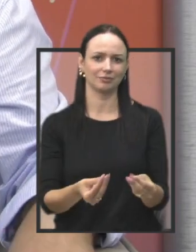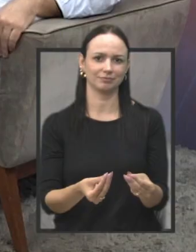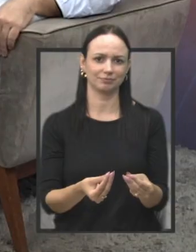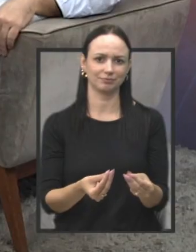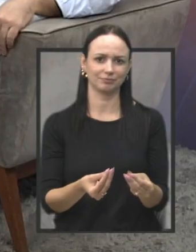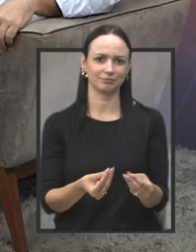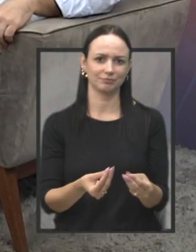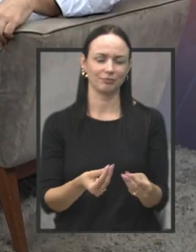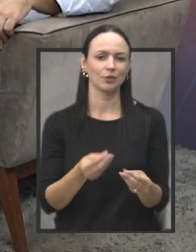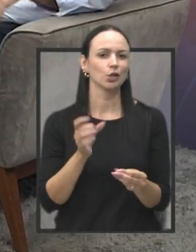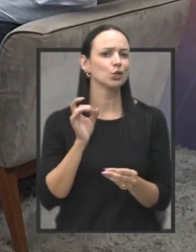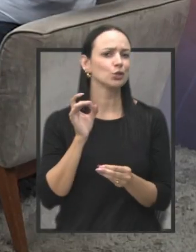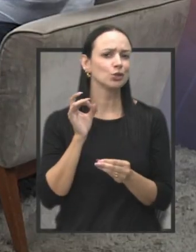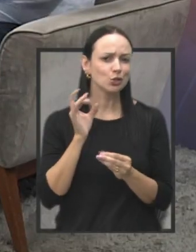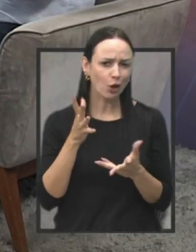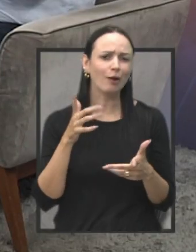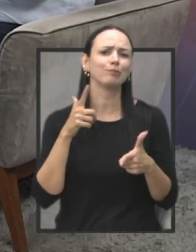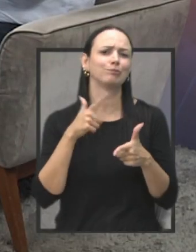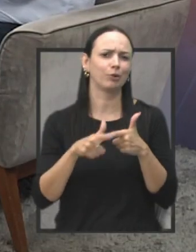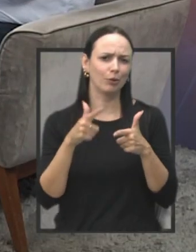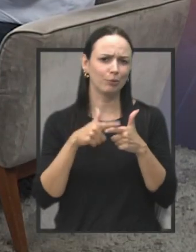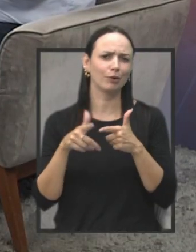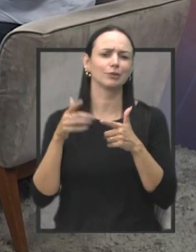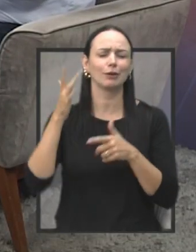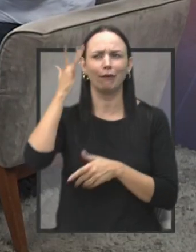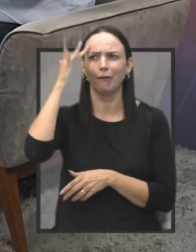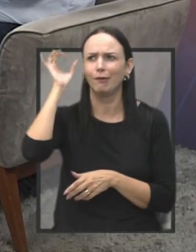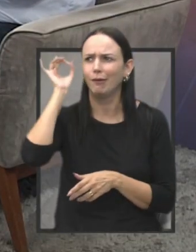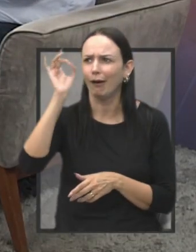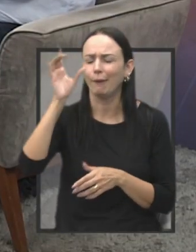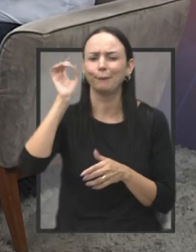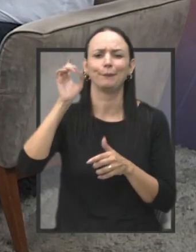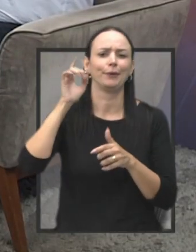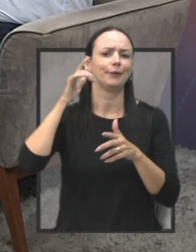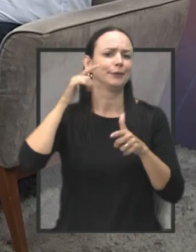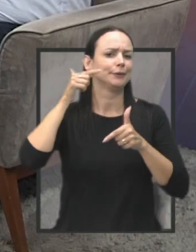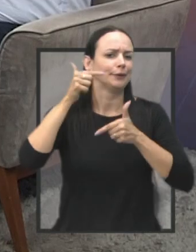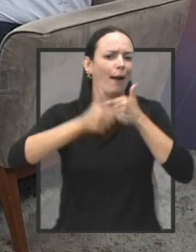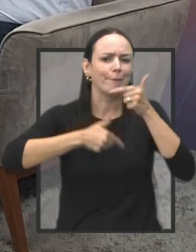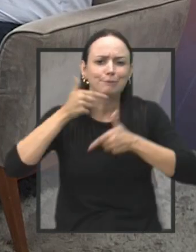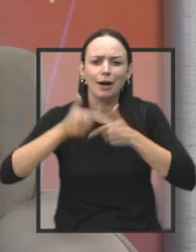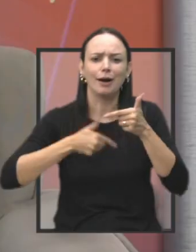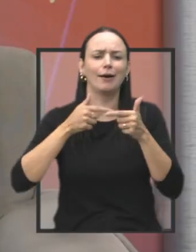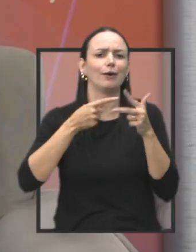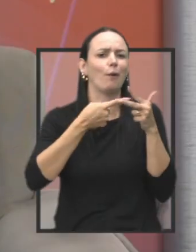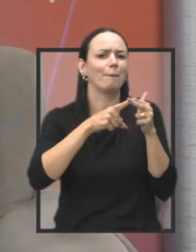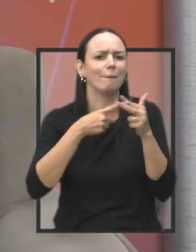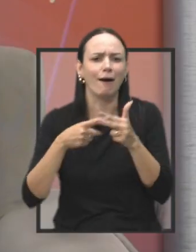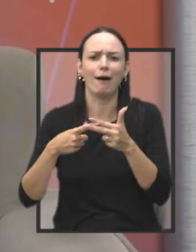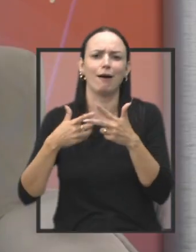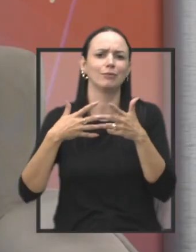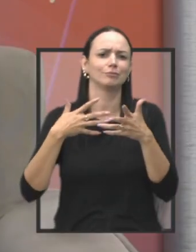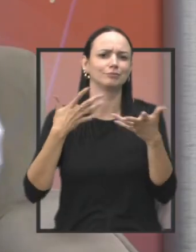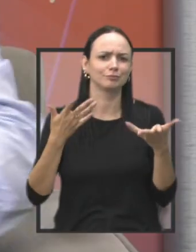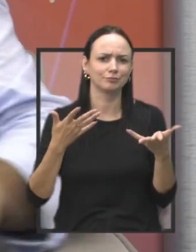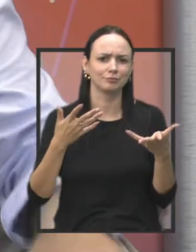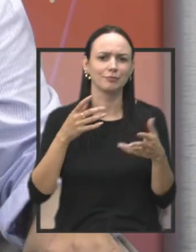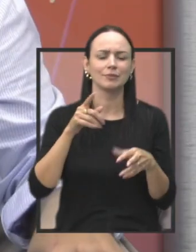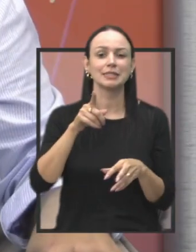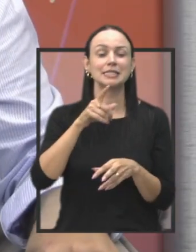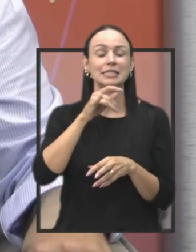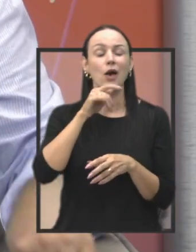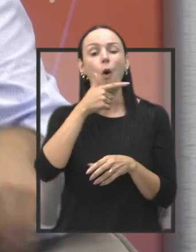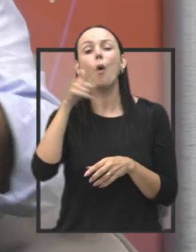custa nada. Ou seja, só transtorno, né, Júnior? É só dor de cabeça. Aí ou a pessoa tem o PIS para